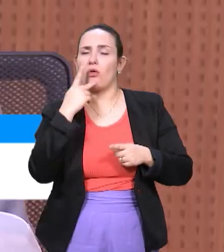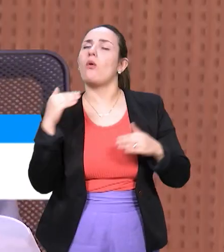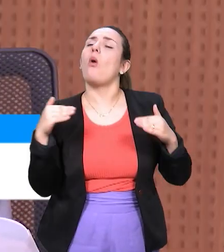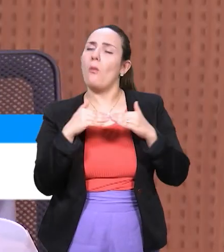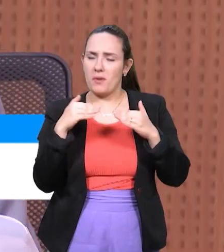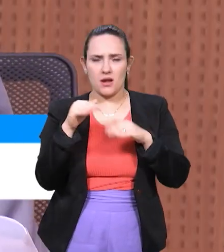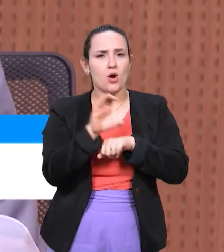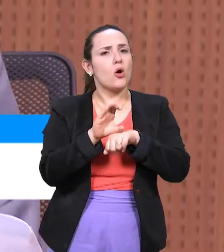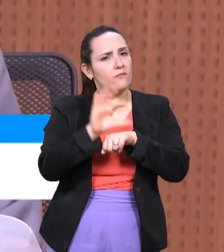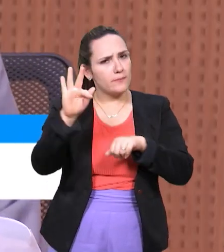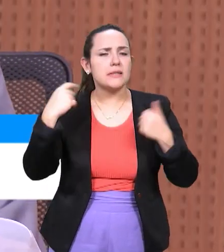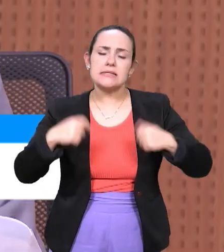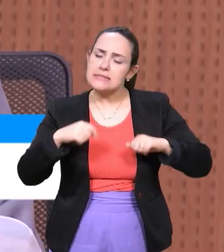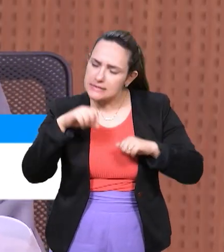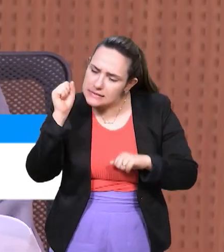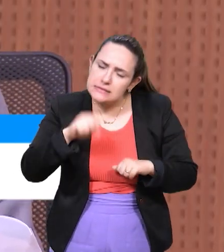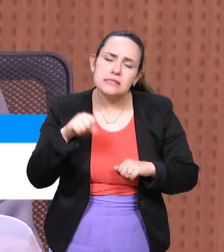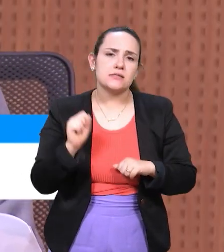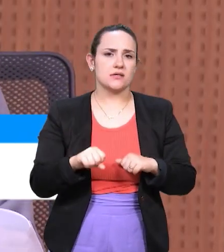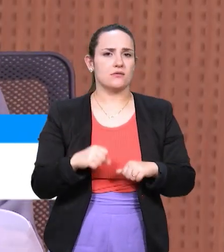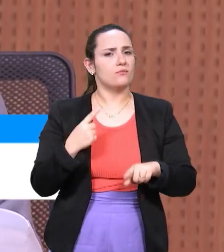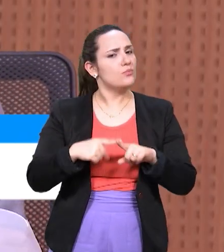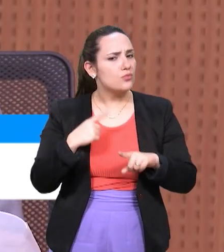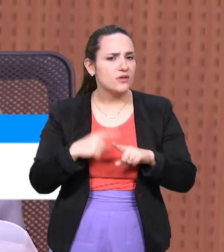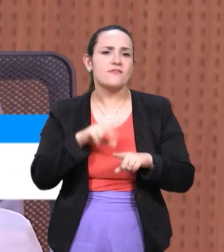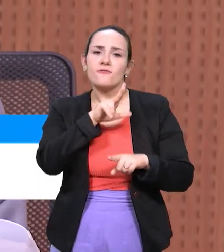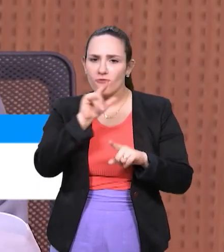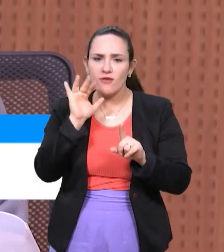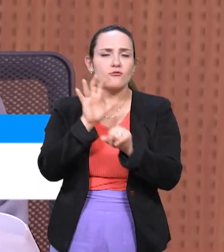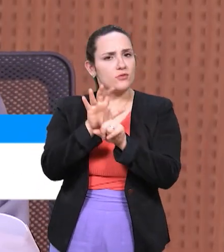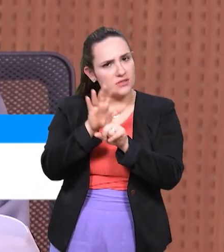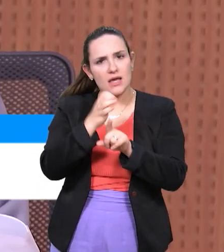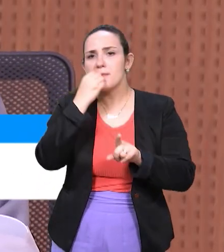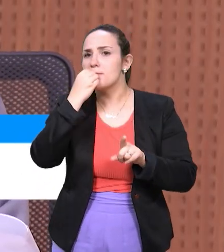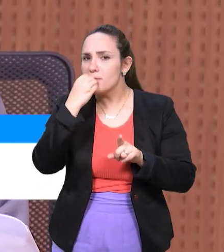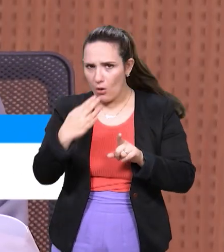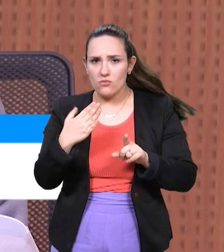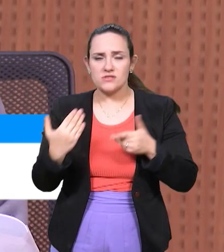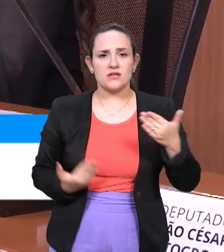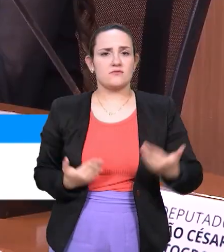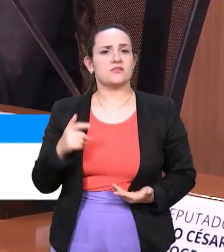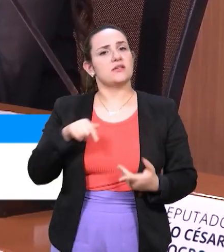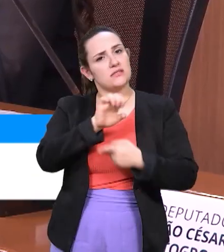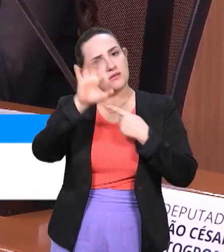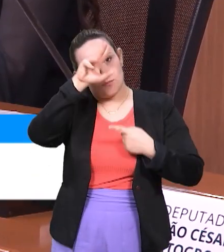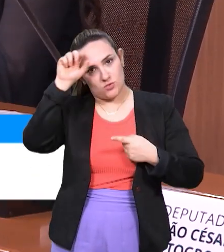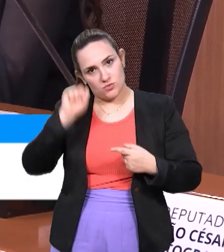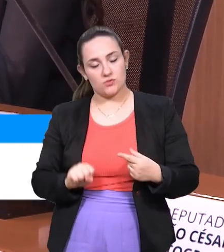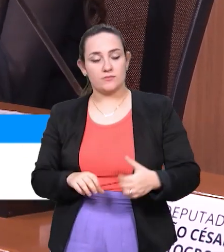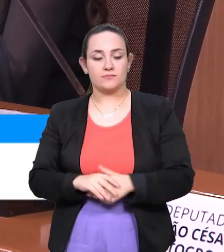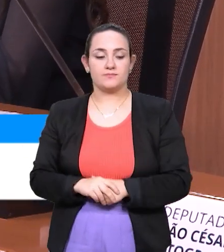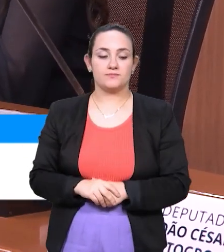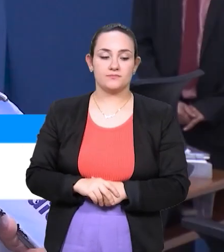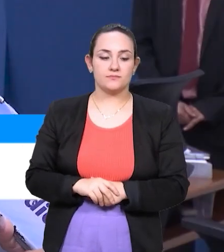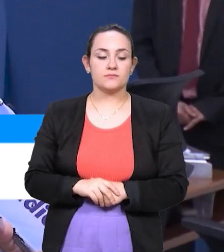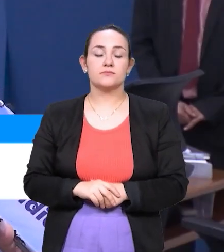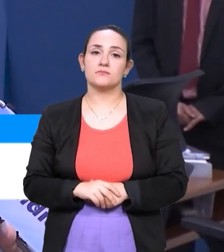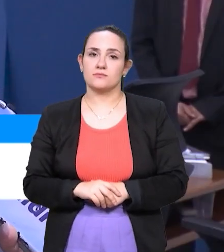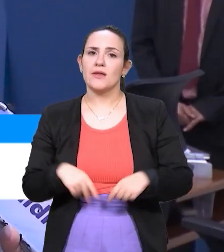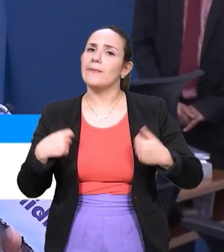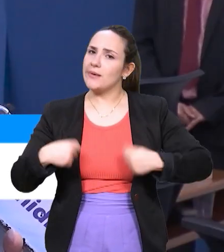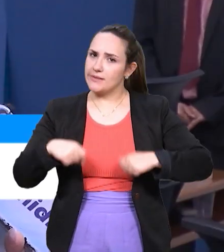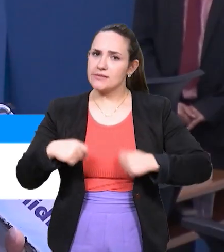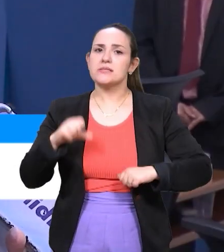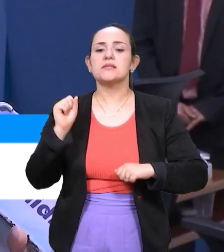Paraná e que se faz necessário esse tipo de programa, que deve impactar positivamente os serviços em Mato Grosso do Sul. É